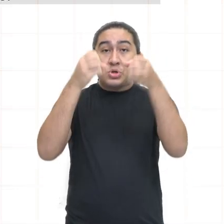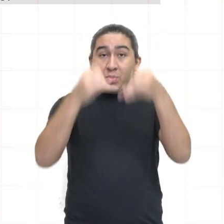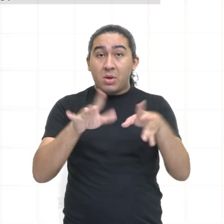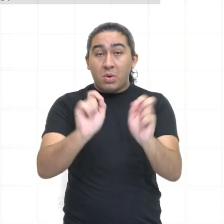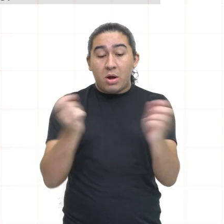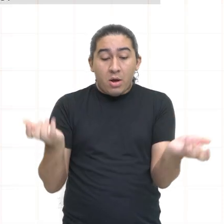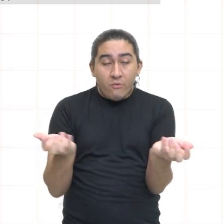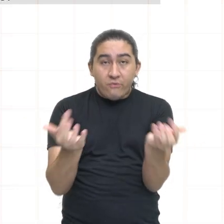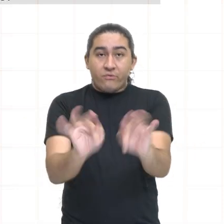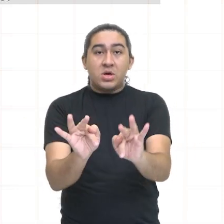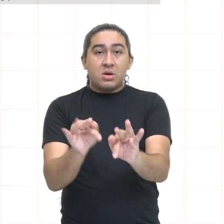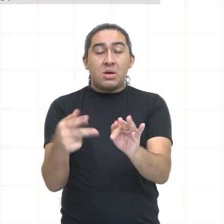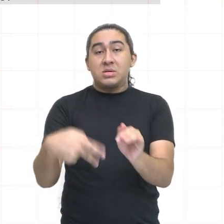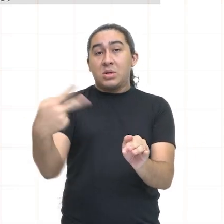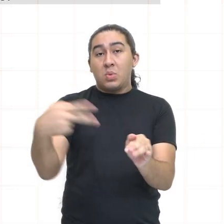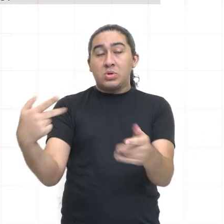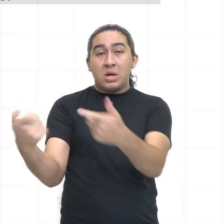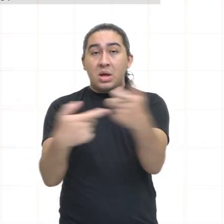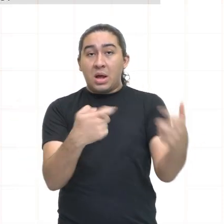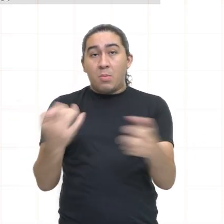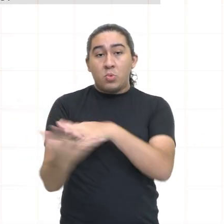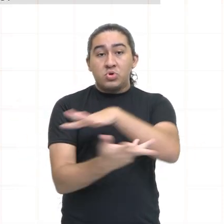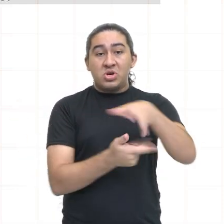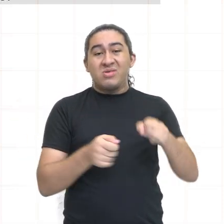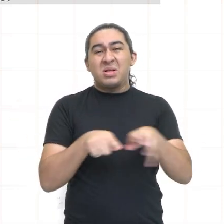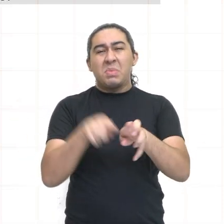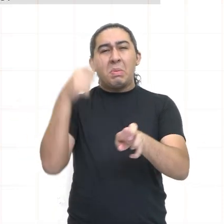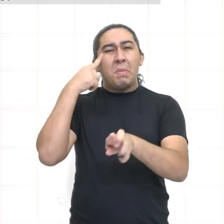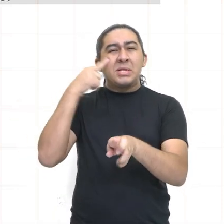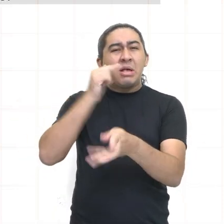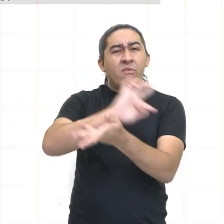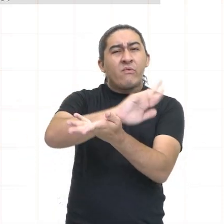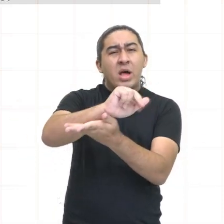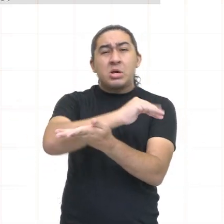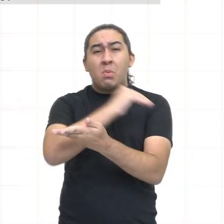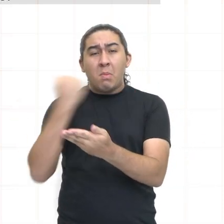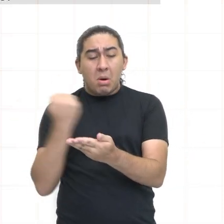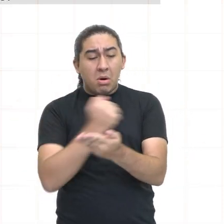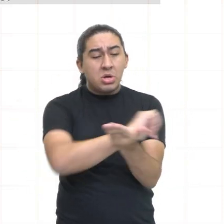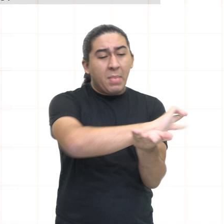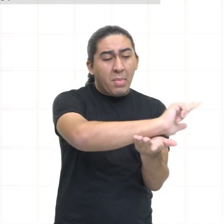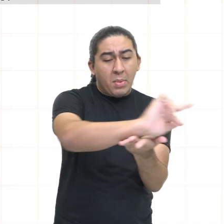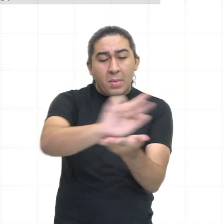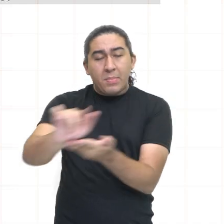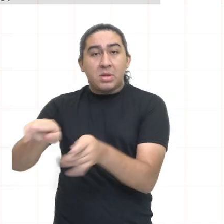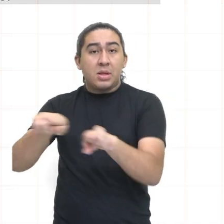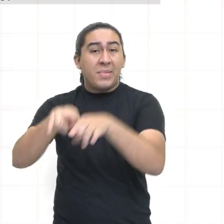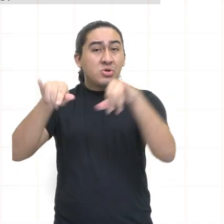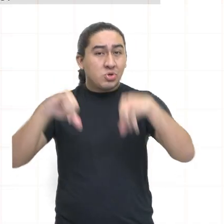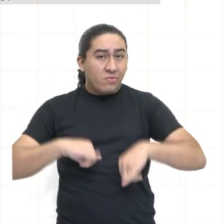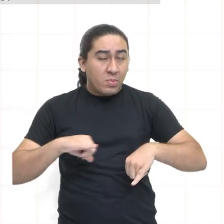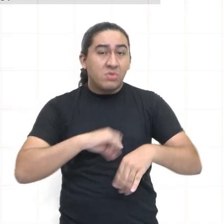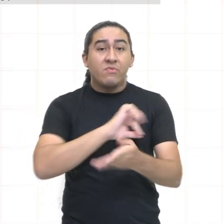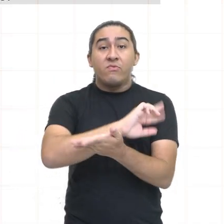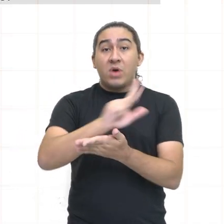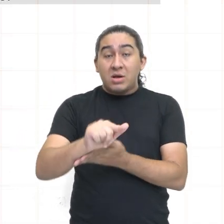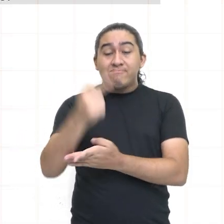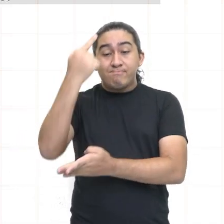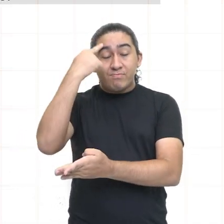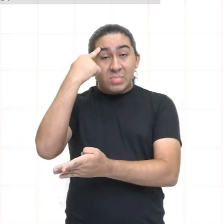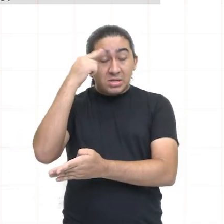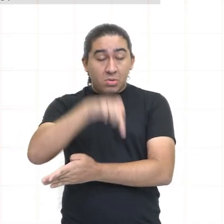fim da Segunda Guerra Mundial e deixaram um legado de morte, devastação e sofrimento que, de um ponto